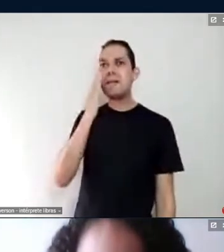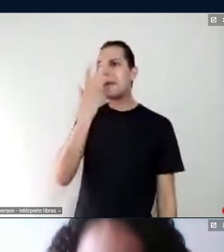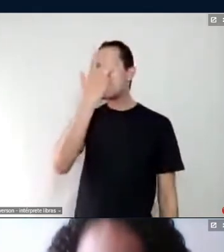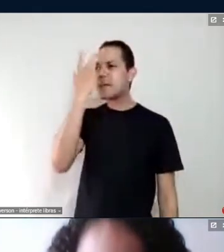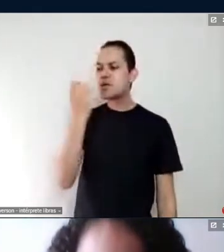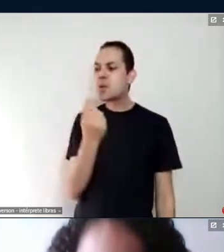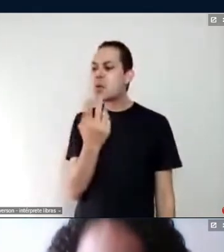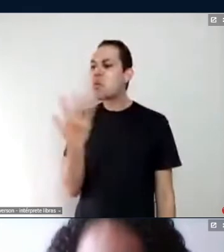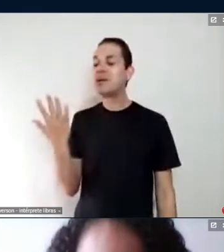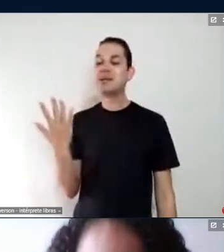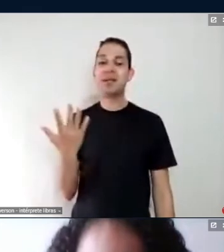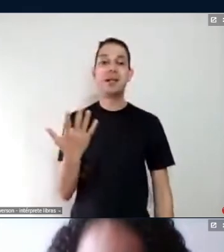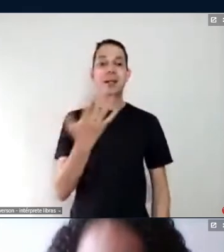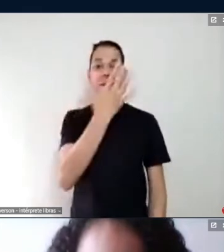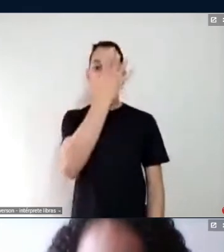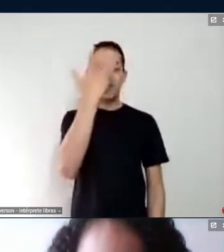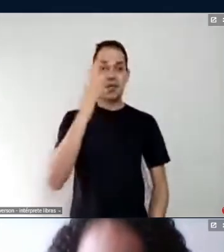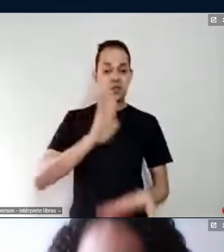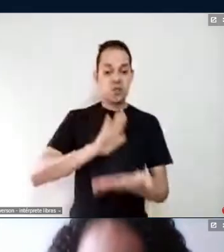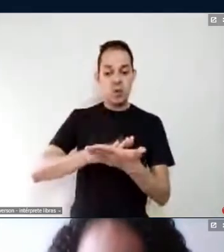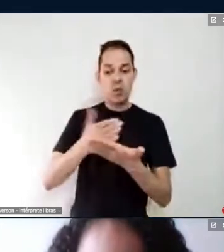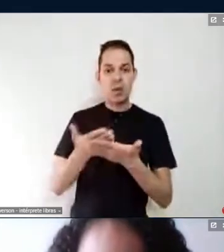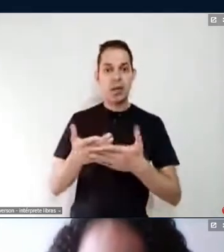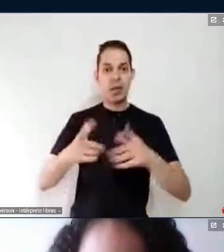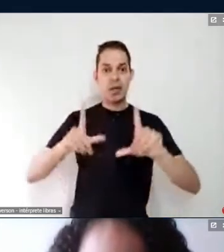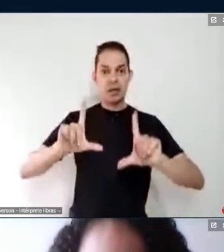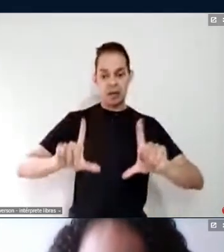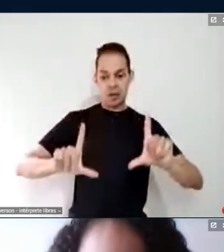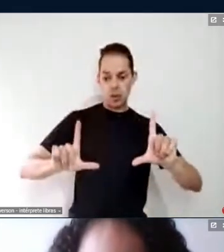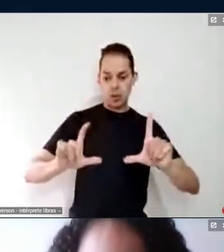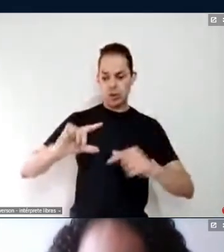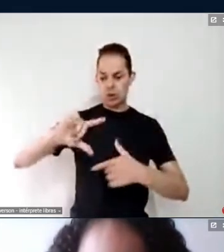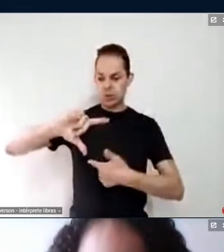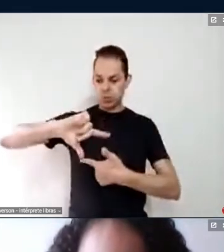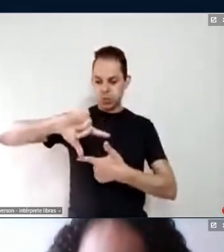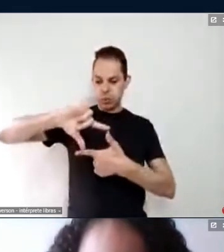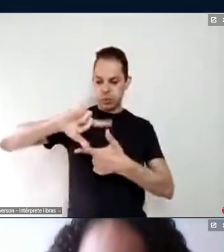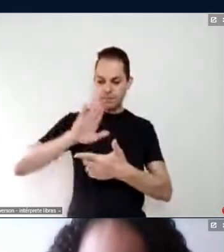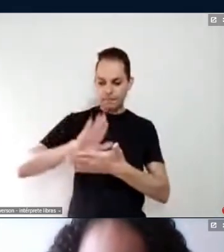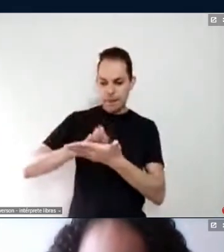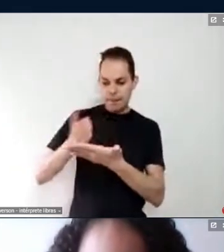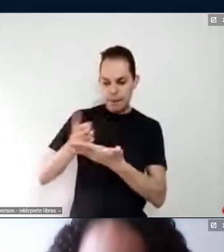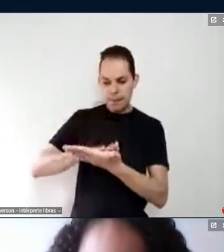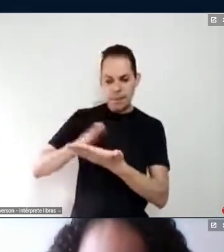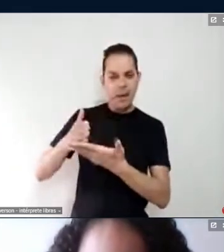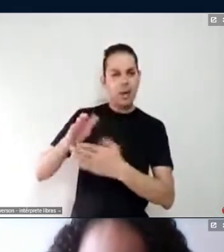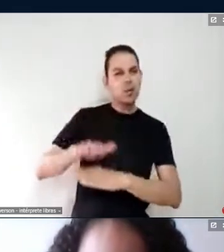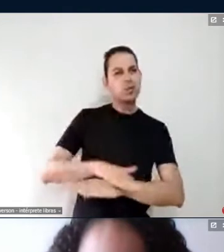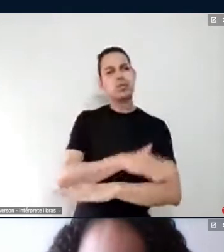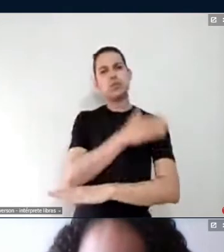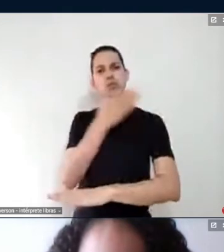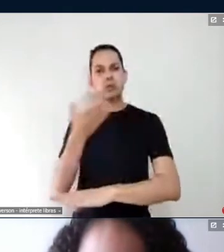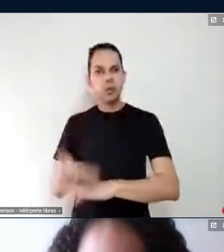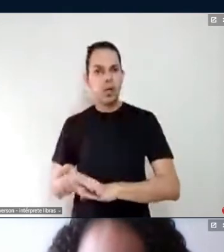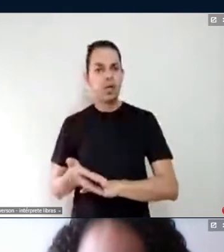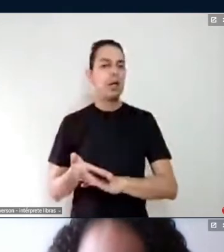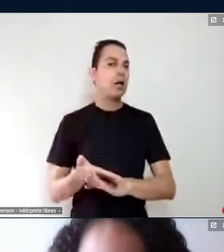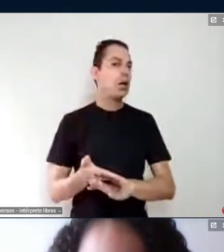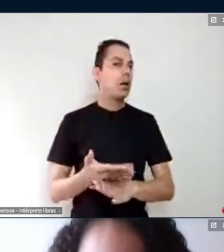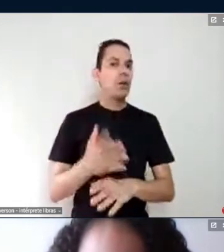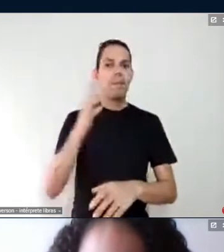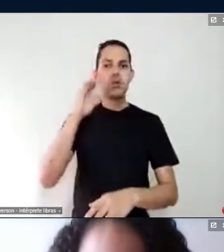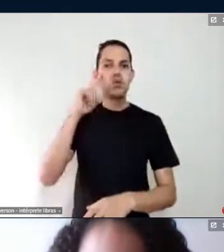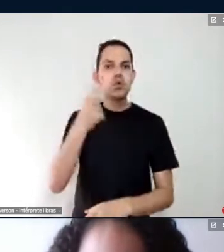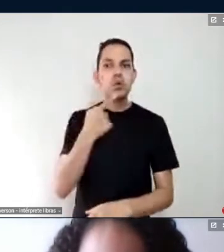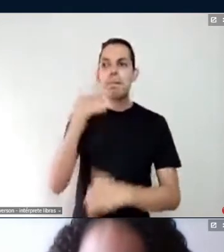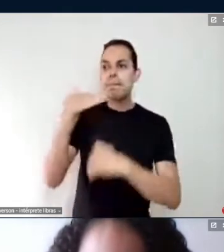intérprete fica lá na tela direto, durante o surdo não precisa acionar o intérprete, eu não